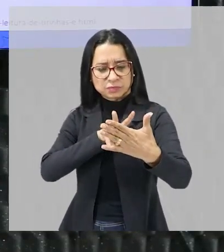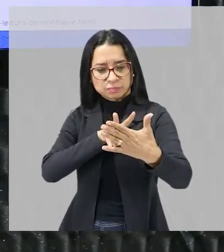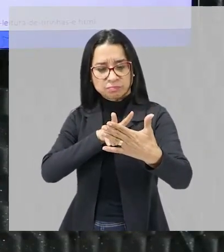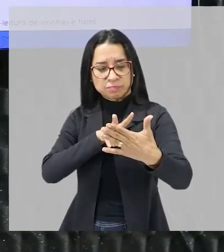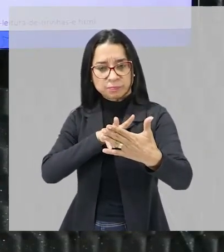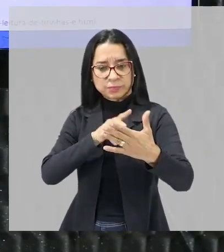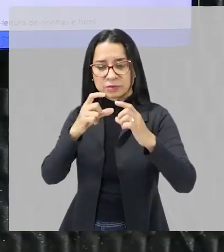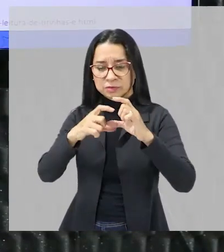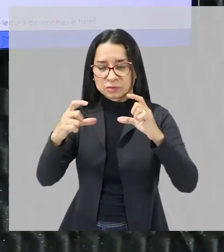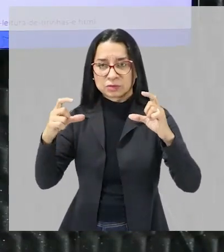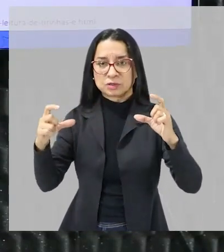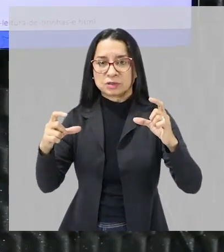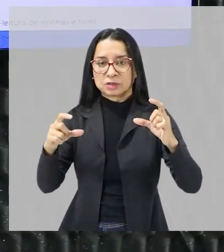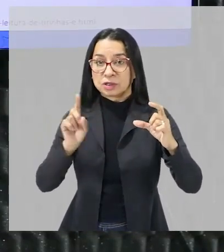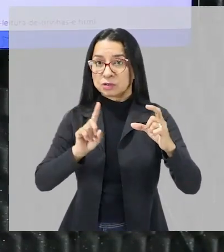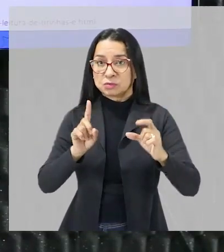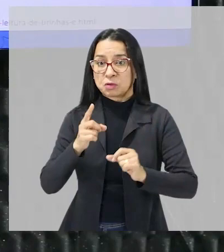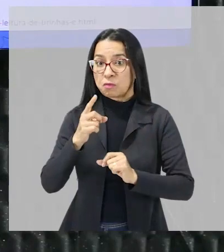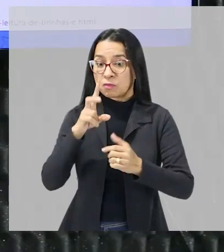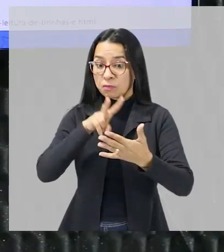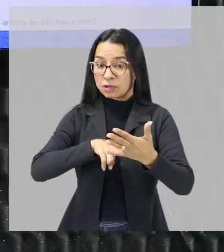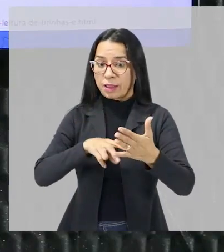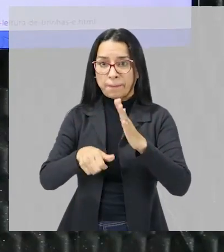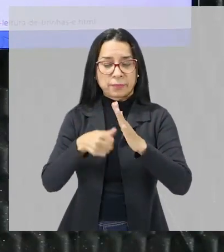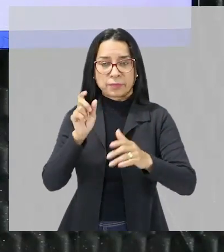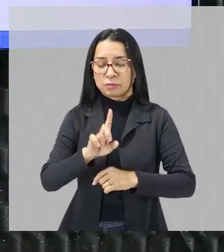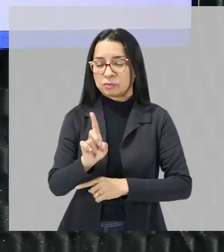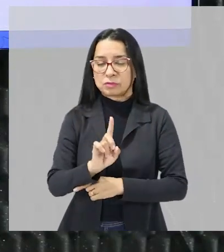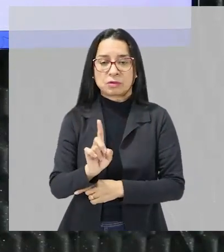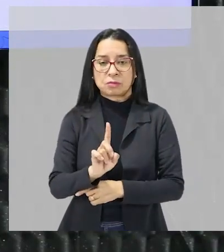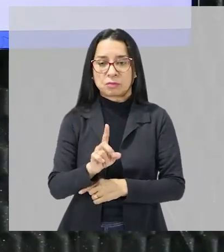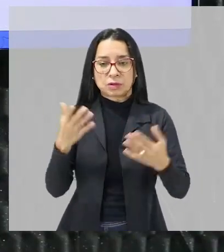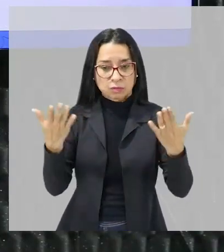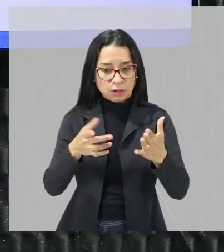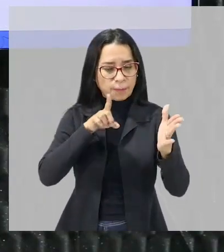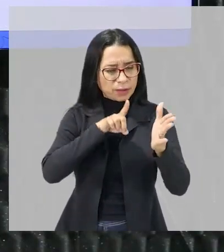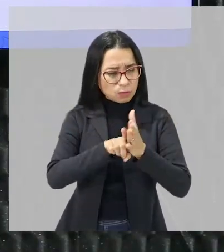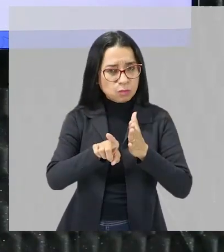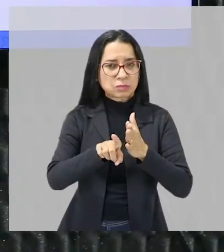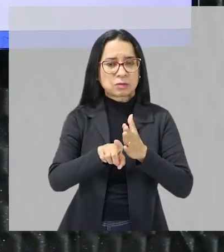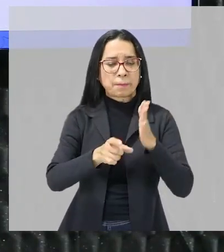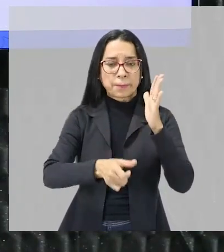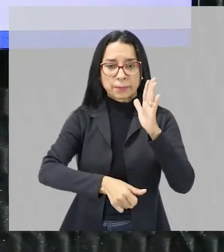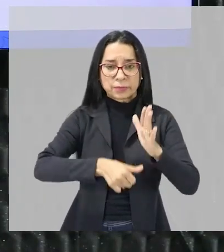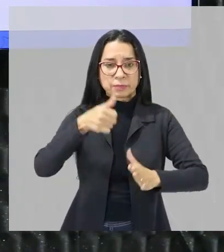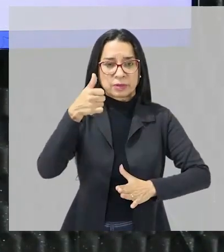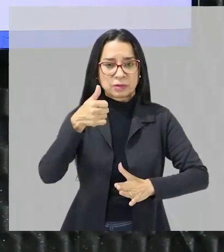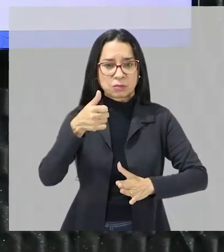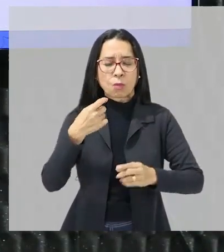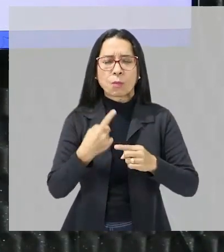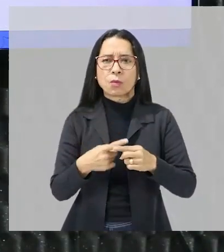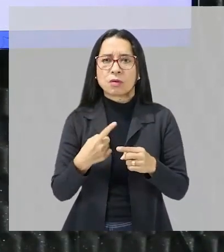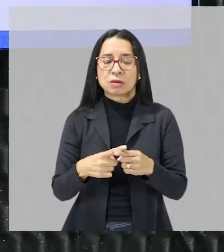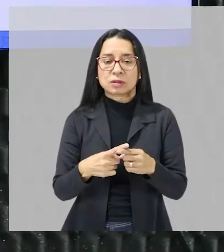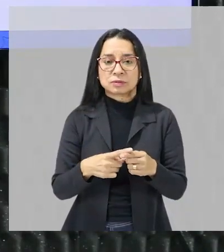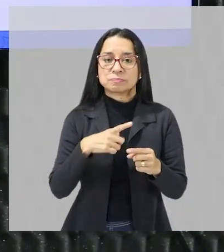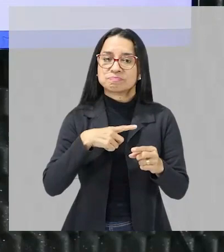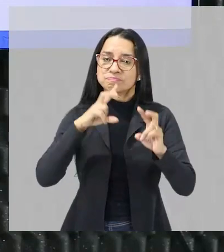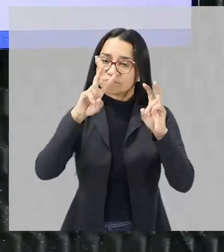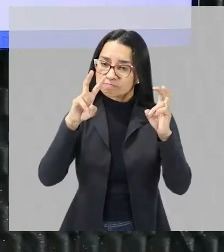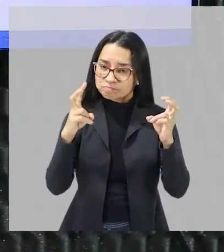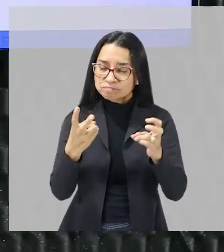primeiro. Esquece, vamos para a pergunta. Por que a gente vai logo ler a pergunta? Porque na pergunta tem o tema da